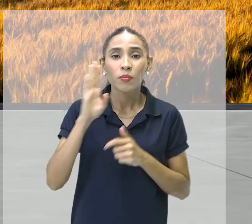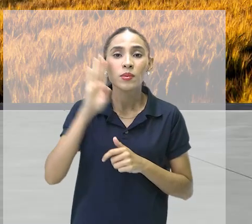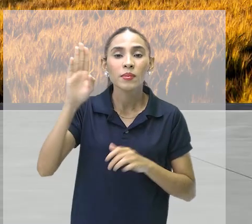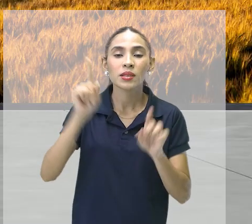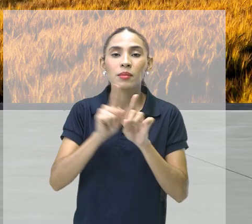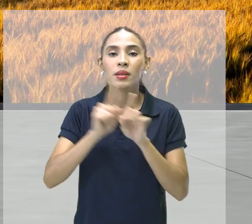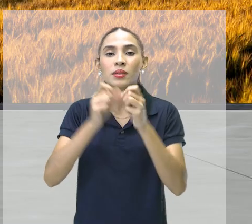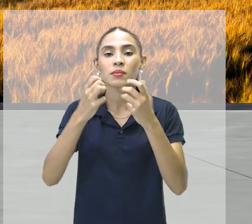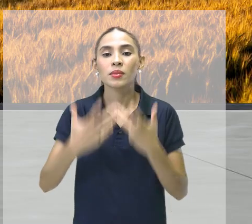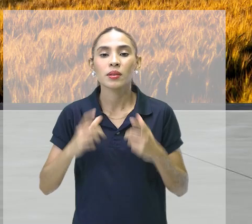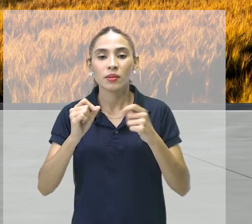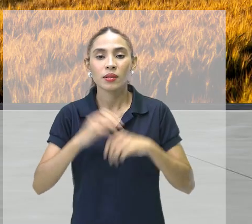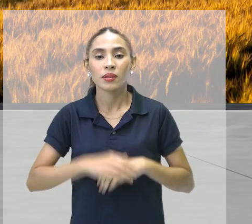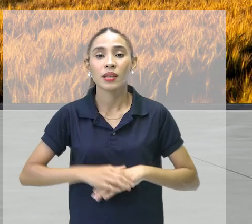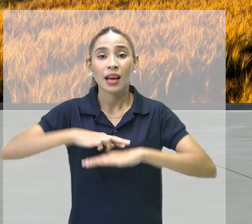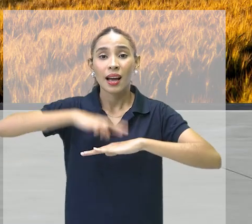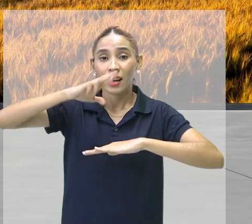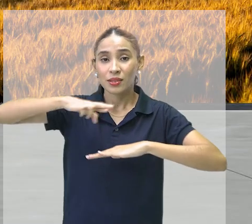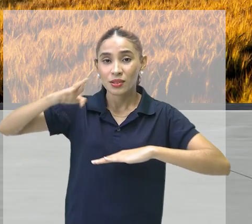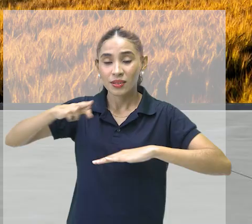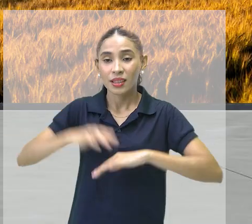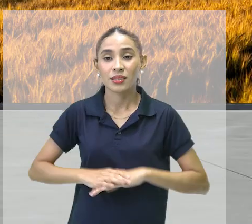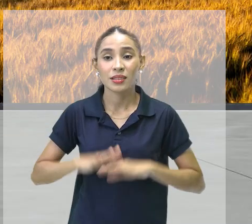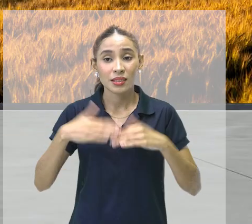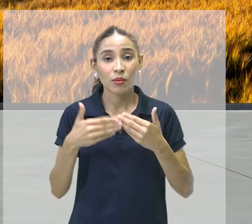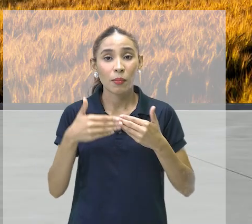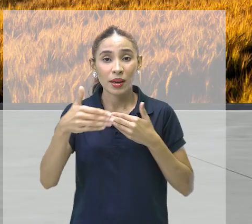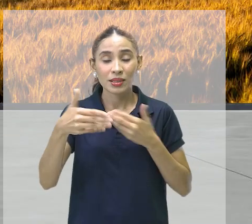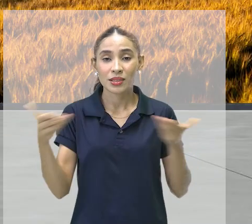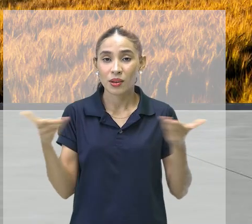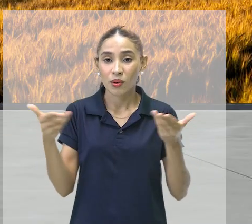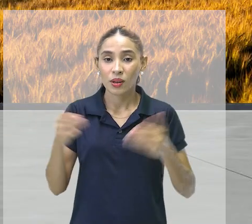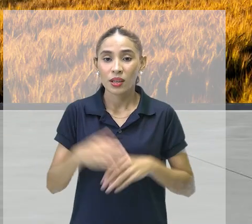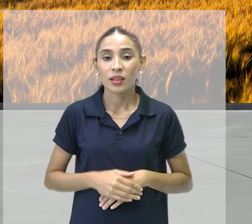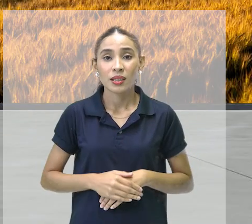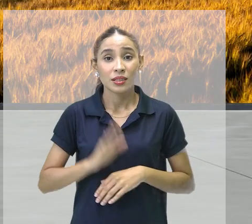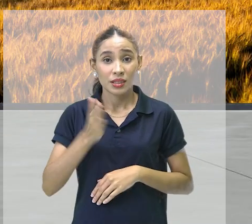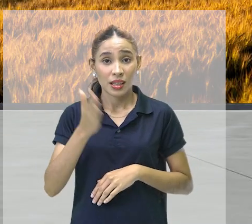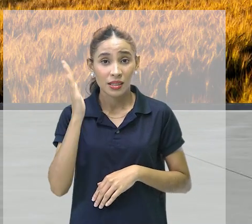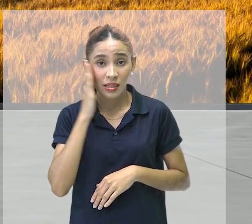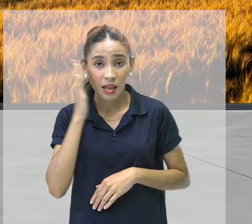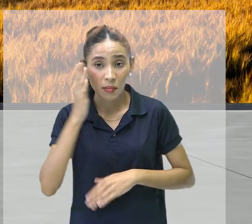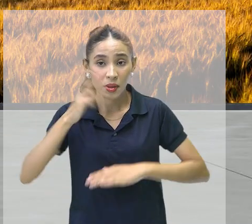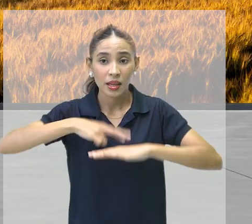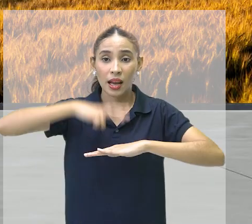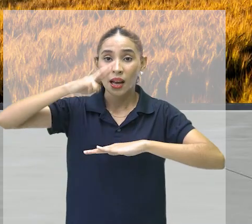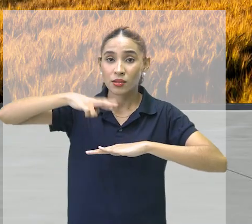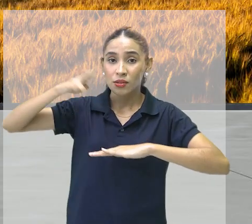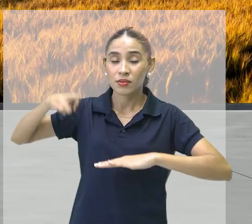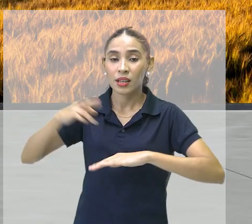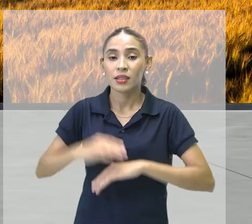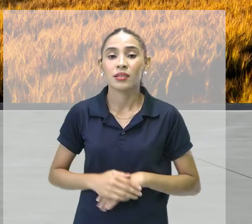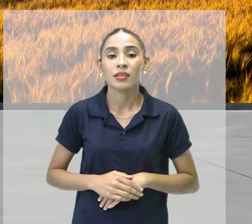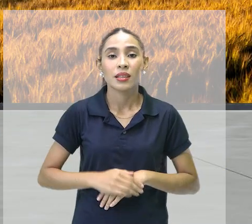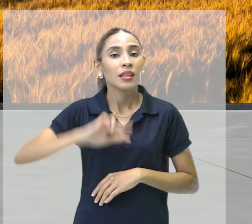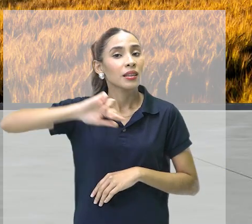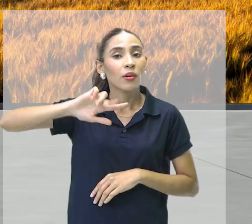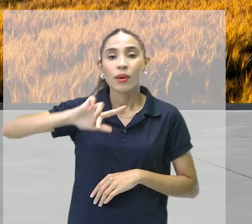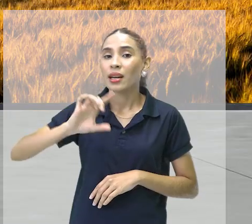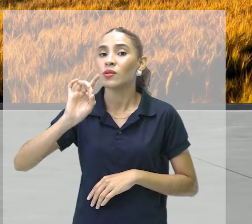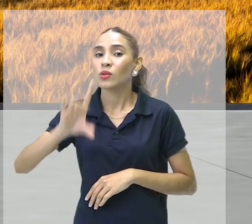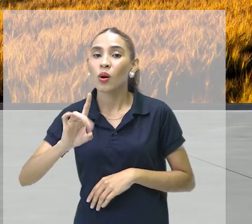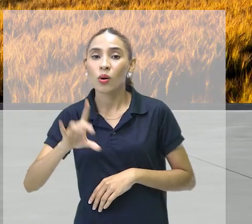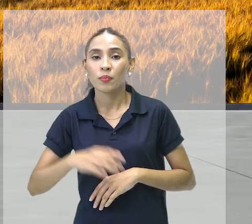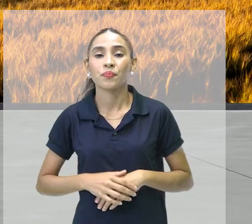E principalmente aí quando se fala da radioatividade. Então, a partir de agora, você já sabe que a